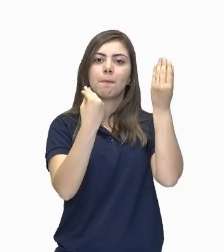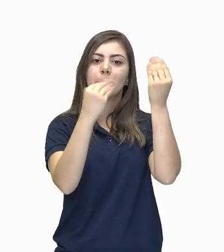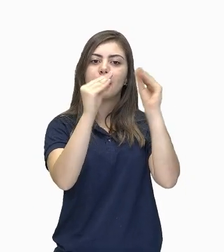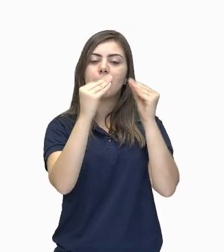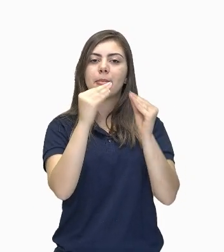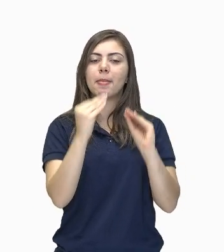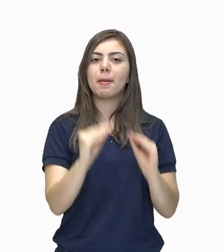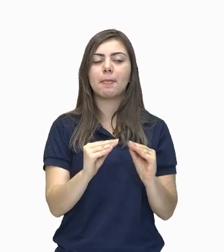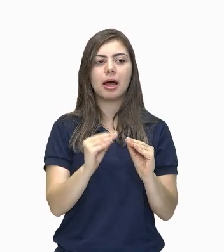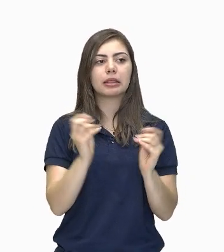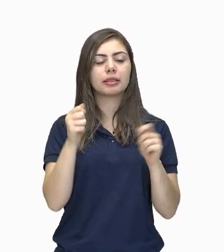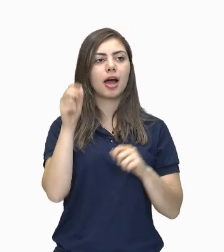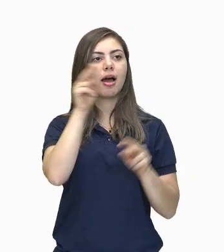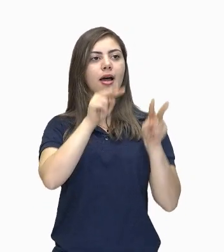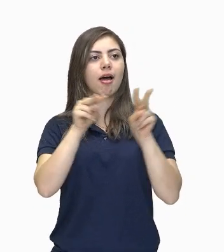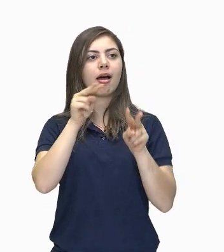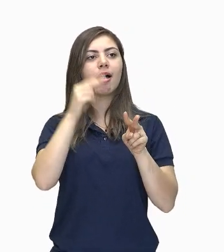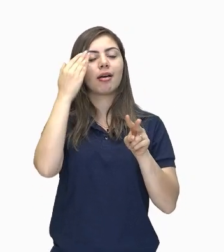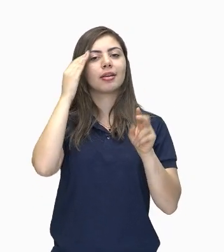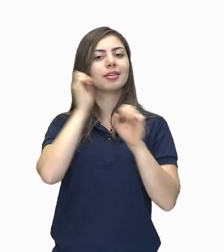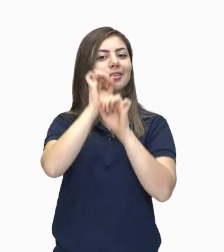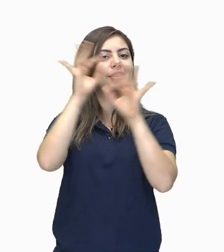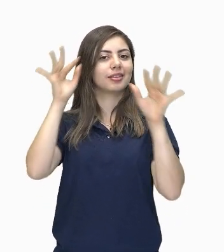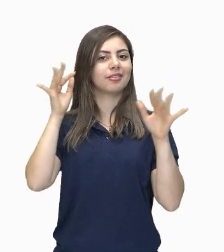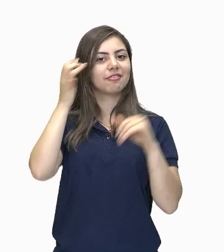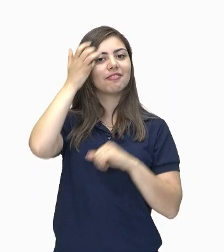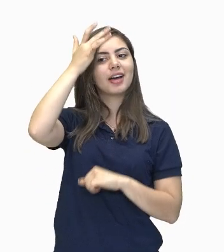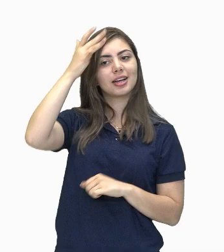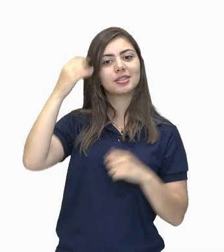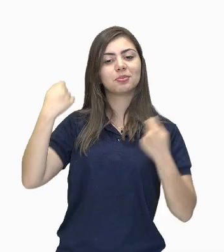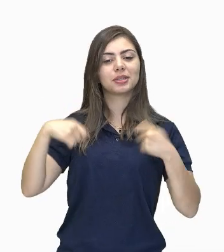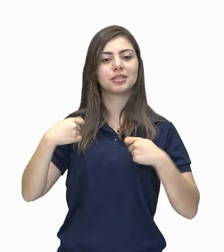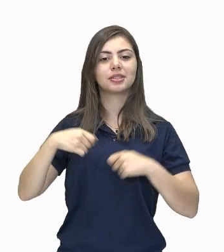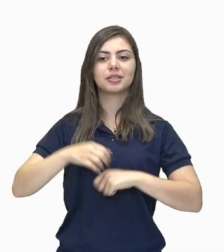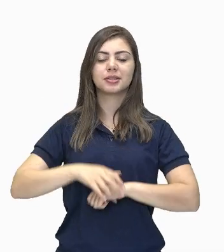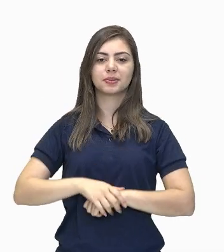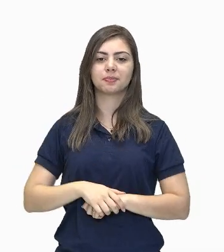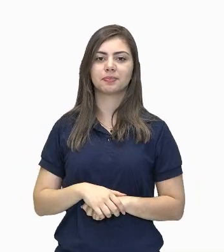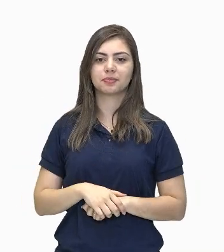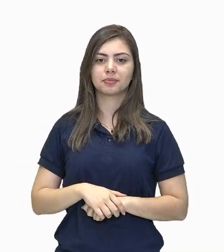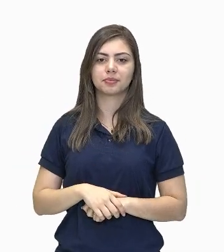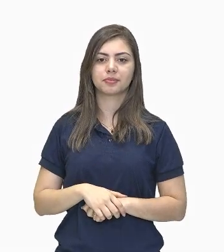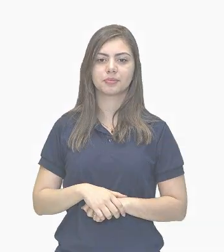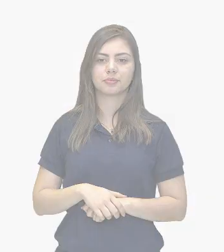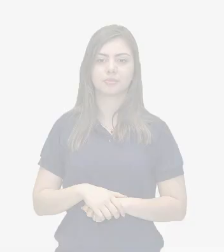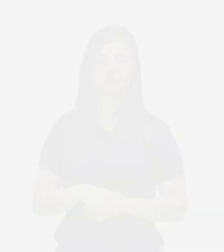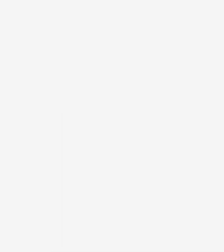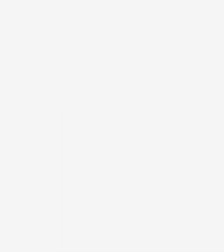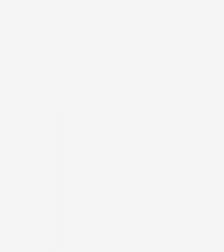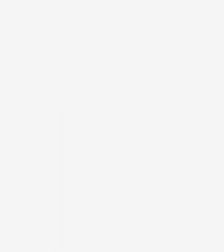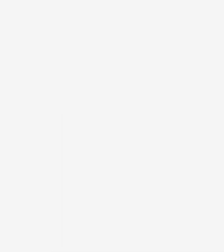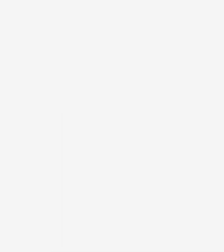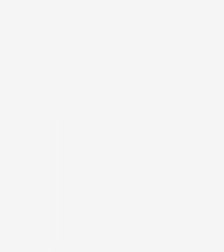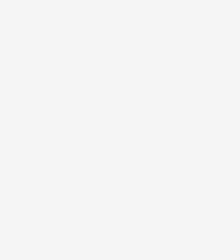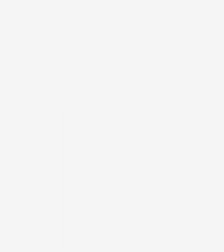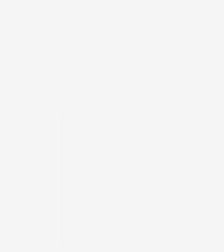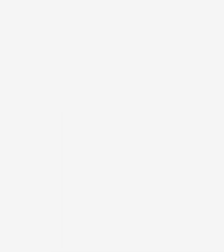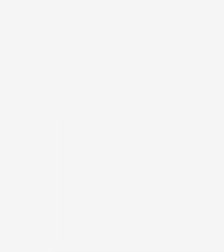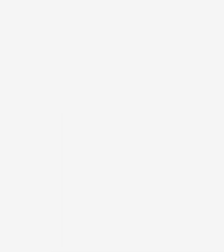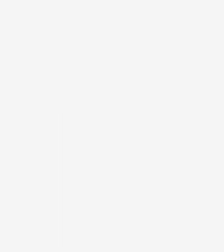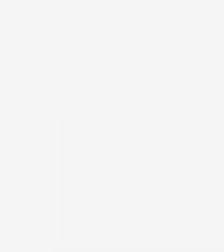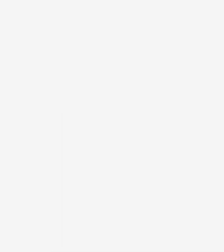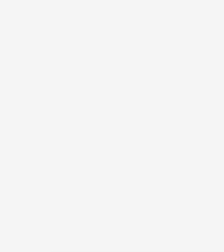que facilite a leitura e a análise. A forma mais comum é por meio de tabelas. É por isso que a gente tem uma aula aqui só